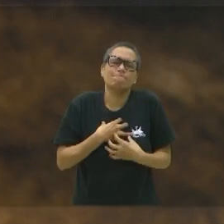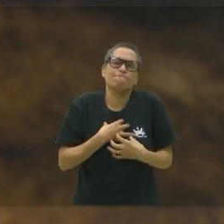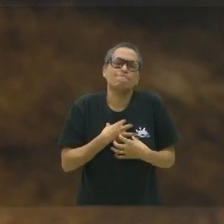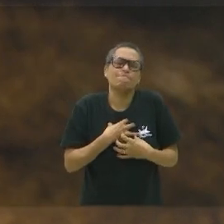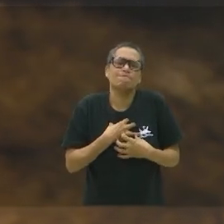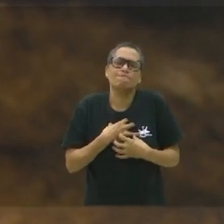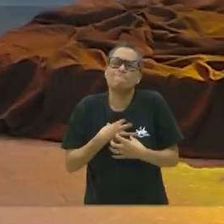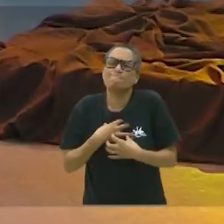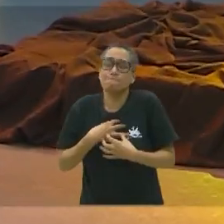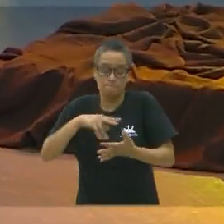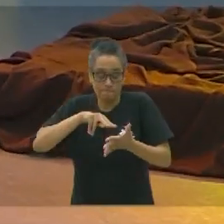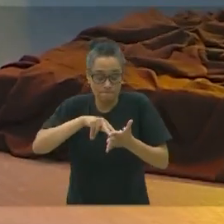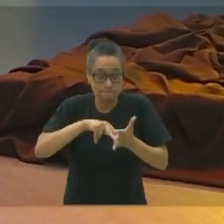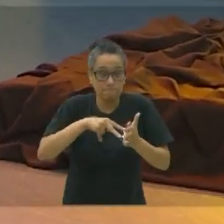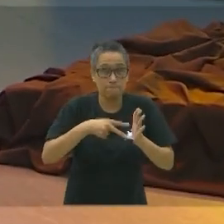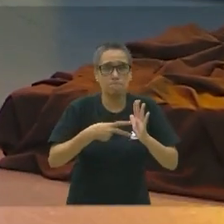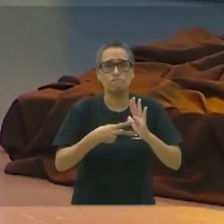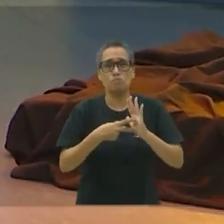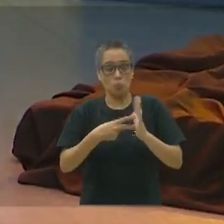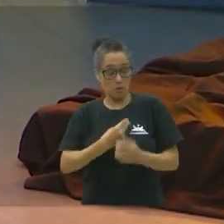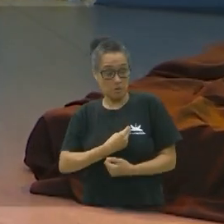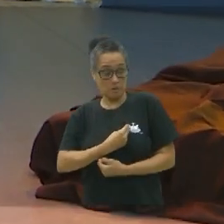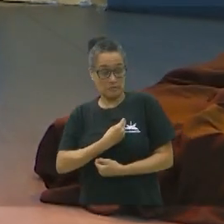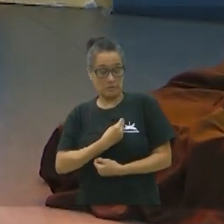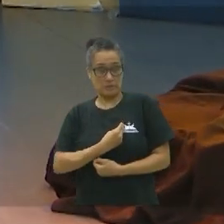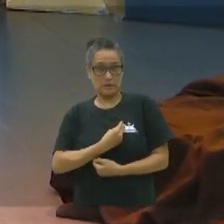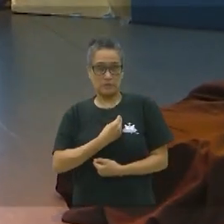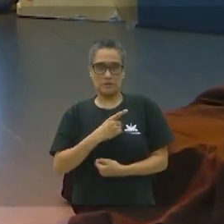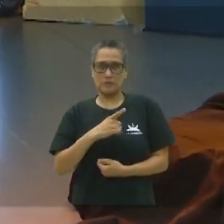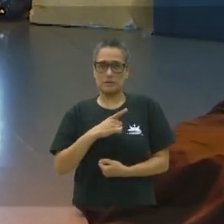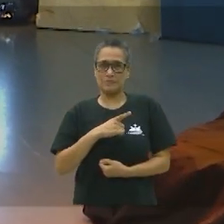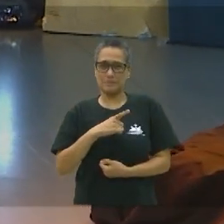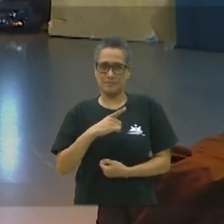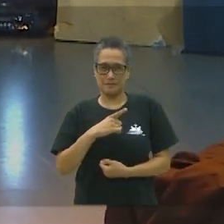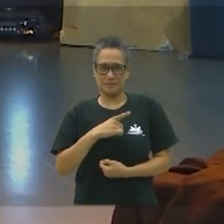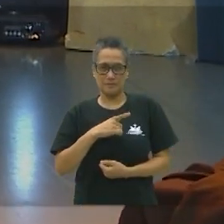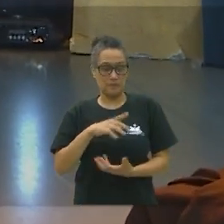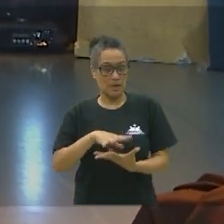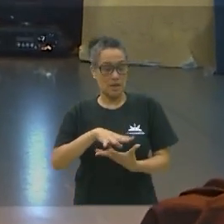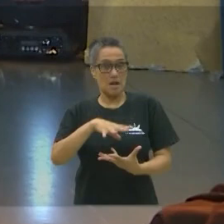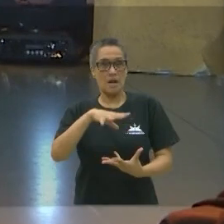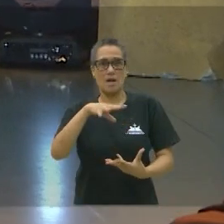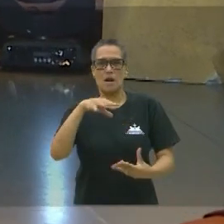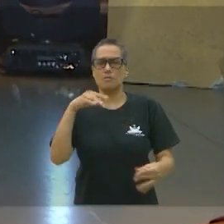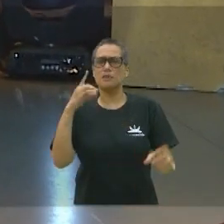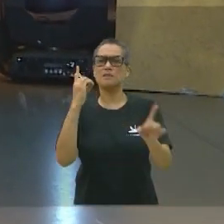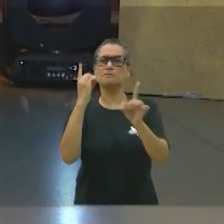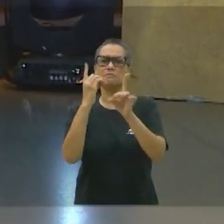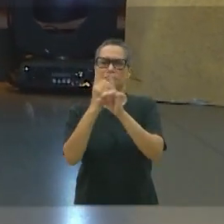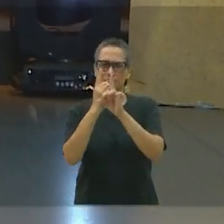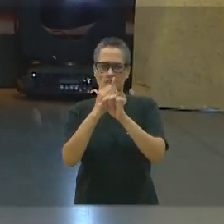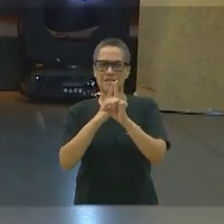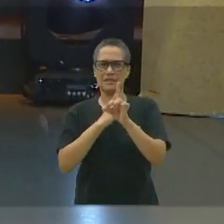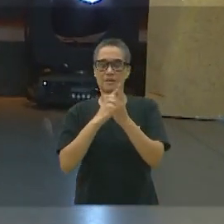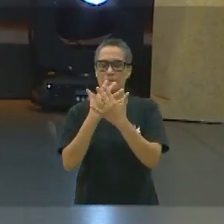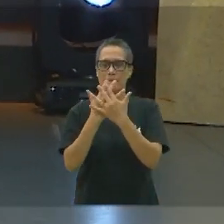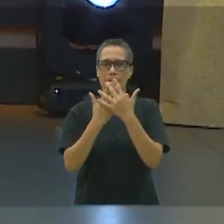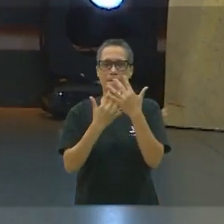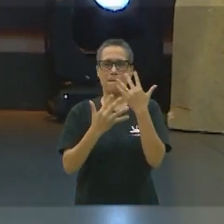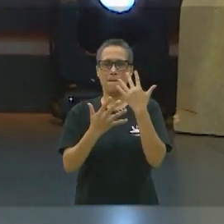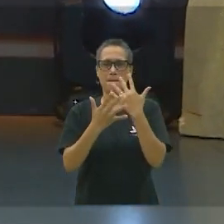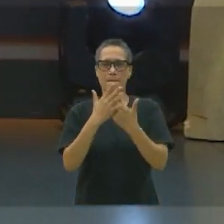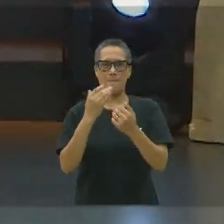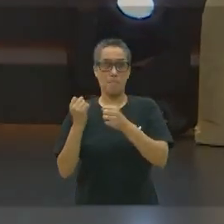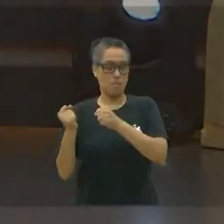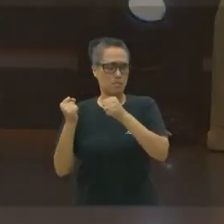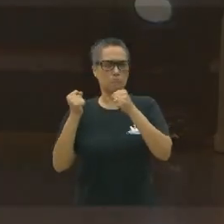sentido na vida, minha alma encontrou. Tua mão poderosa,